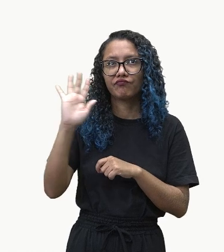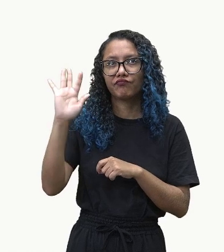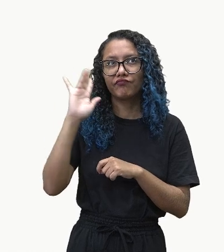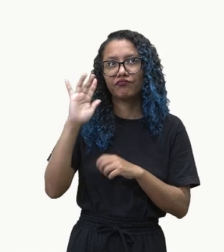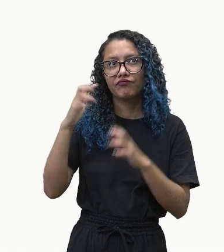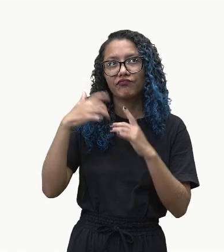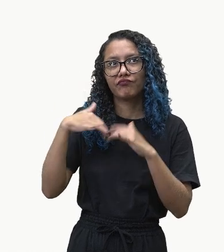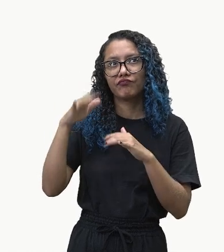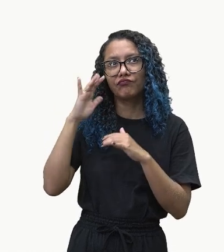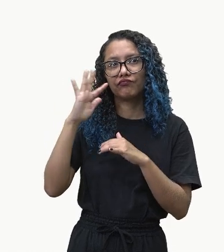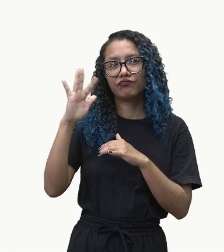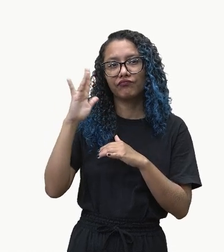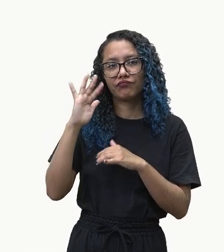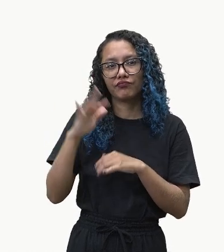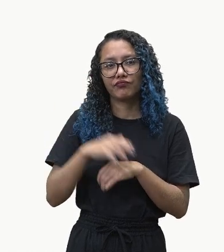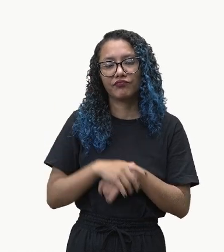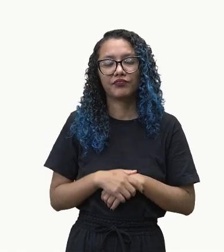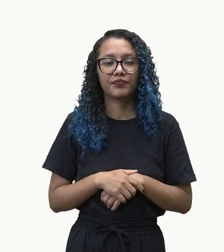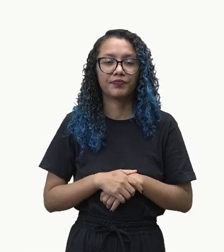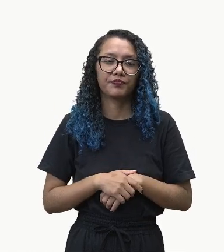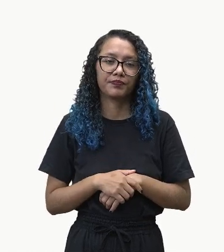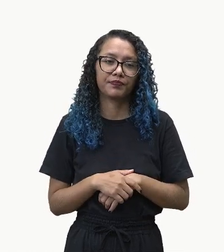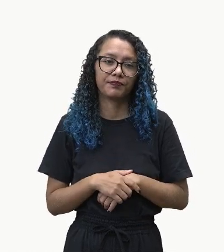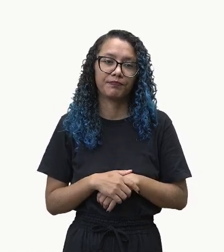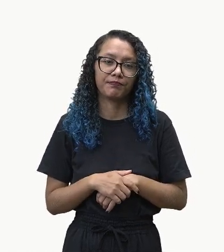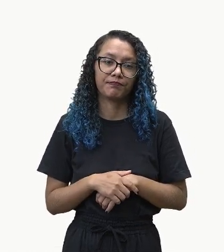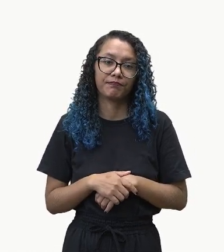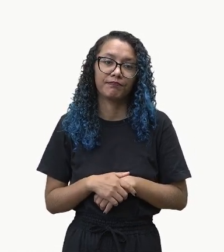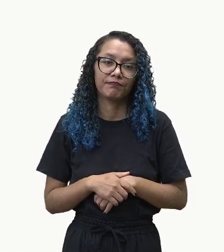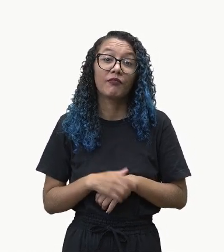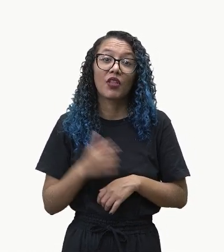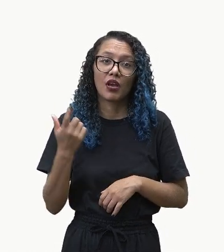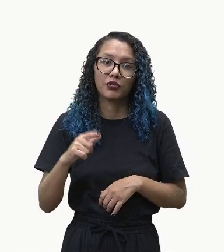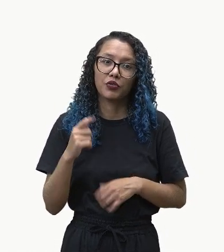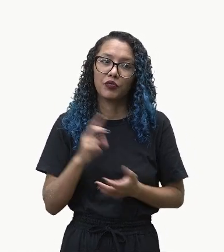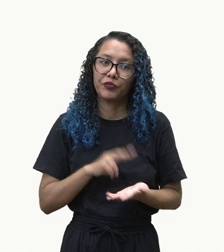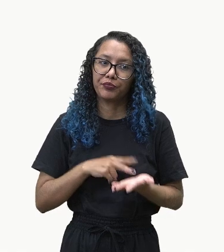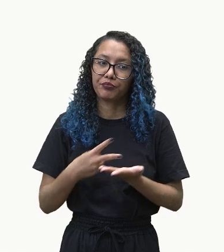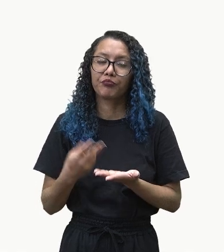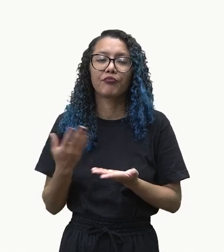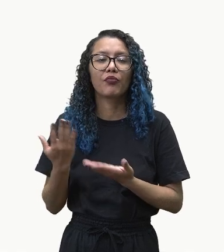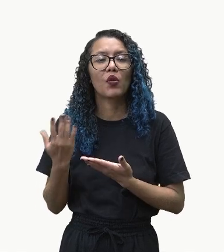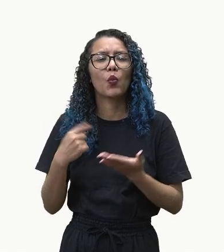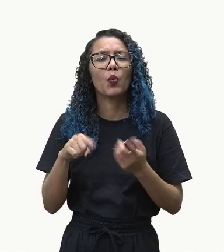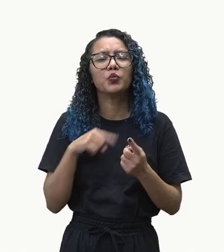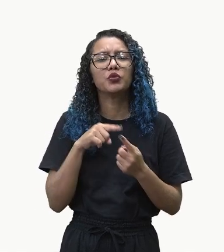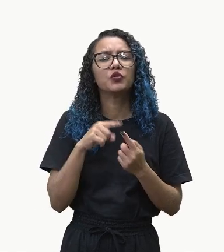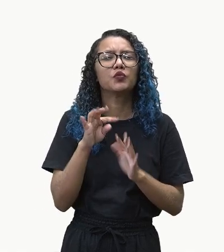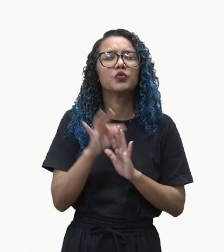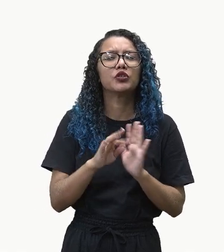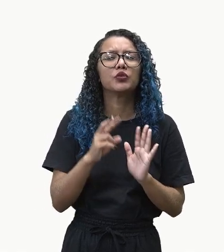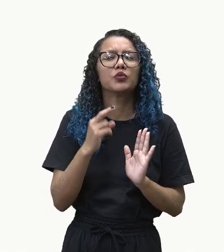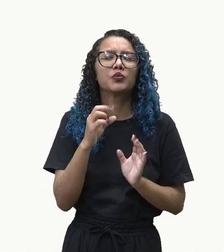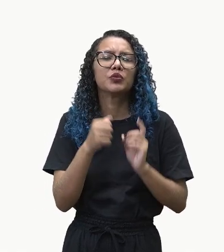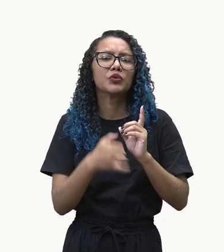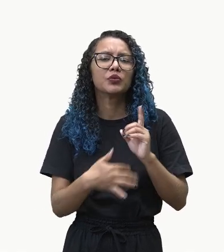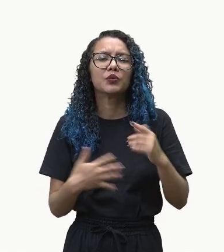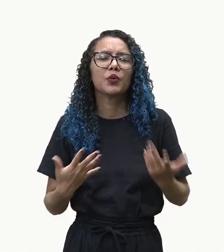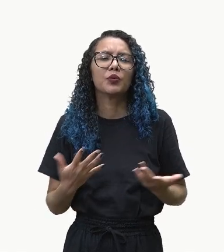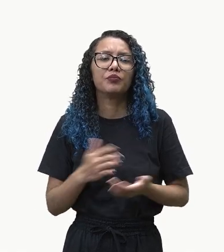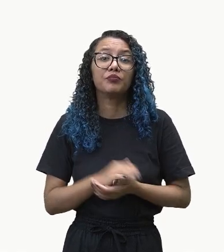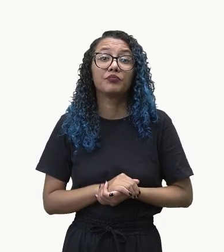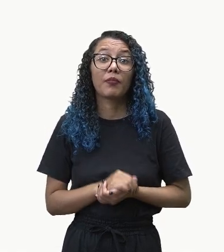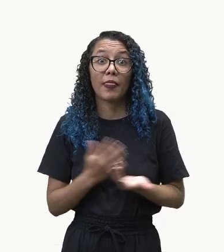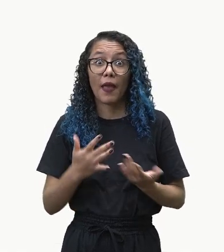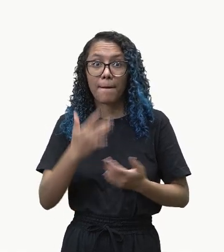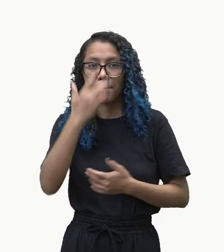imagem mental. Então, a finalidade do nosso texto descritivo é fazer com que o leitor ele